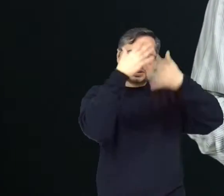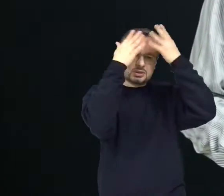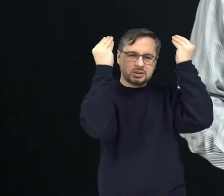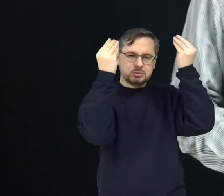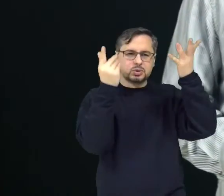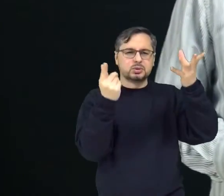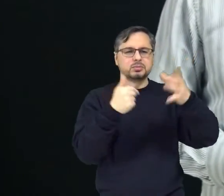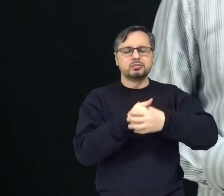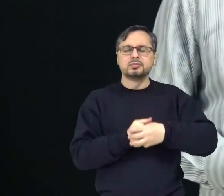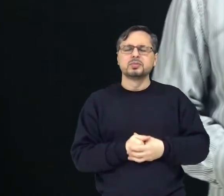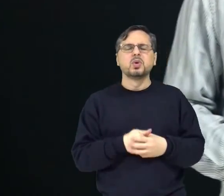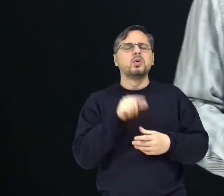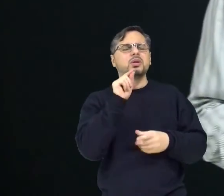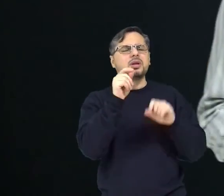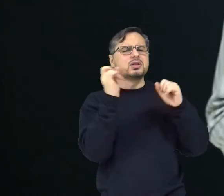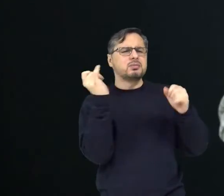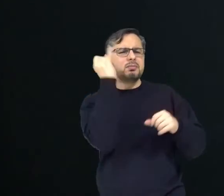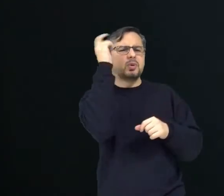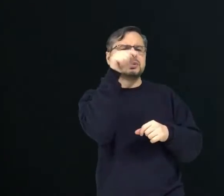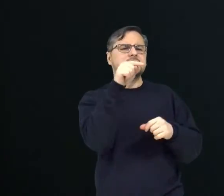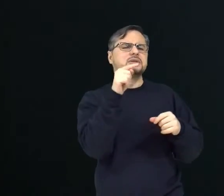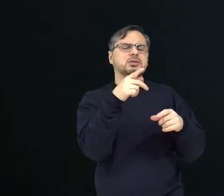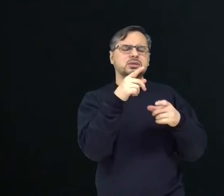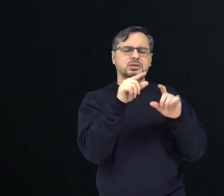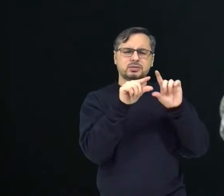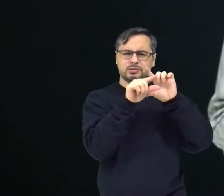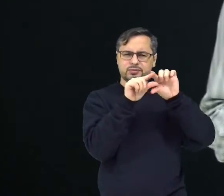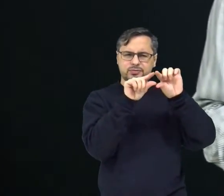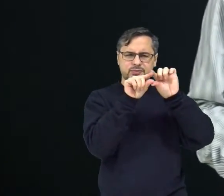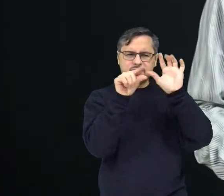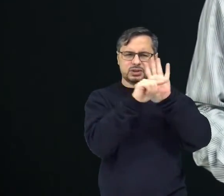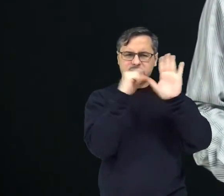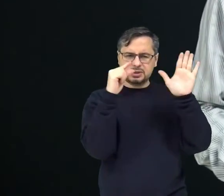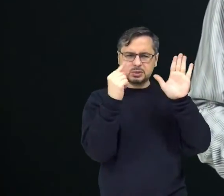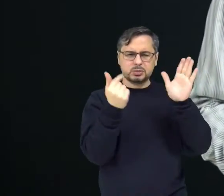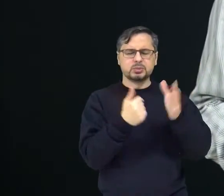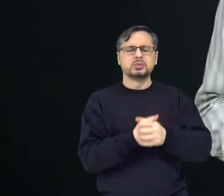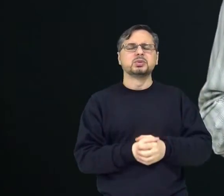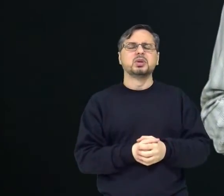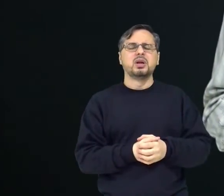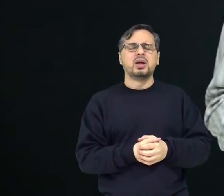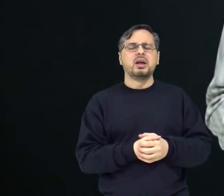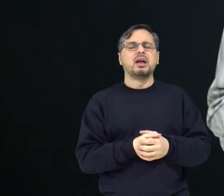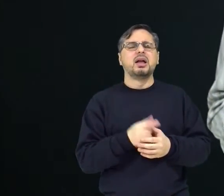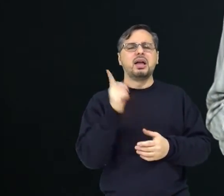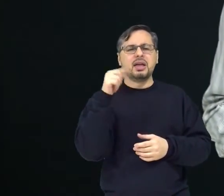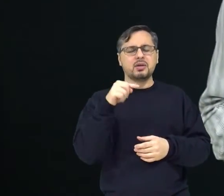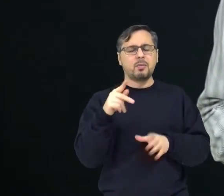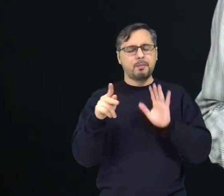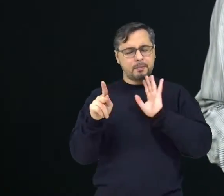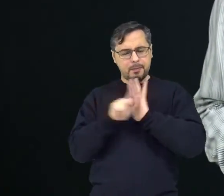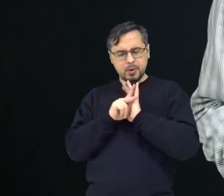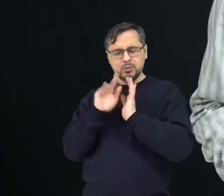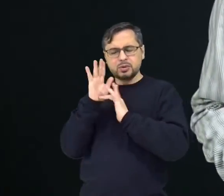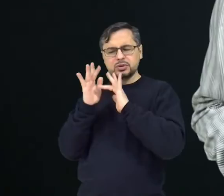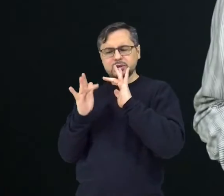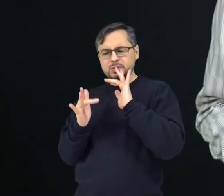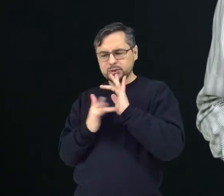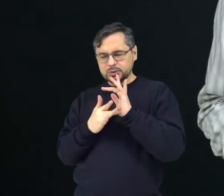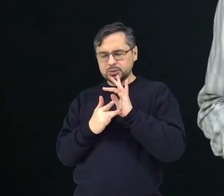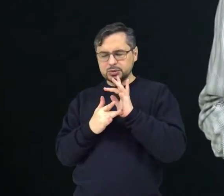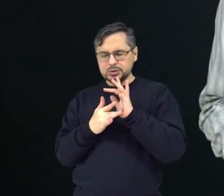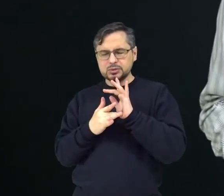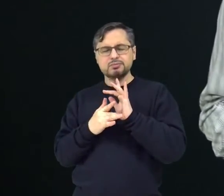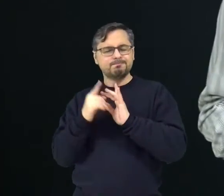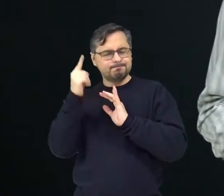O item extremamente importante do versículo é que o próprio Jesus,